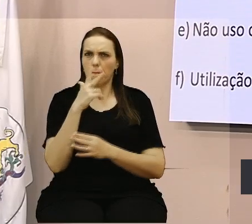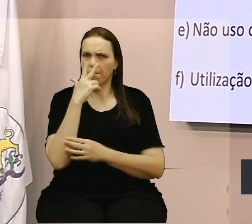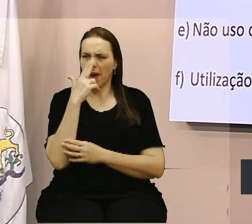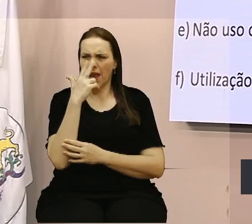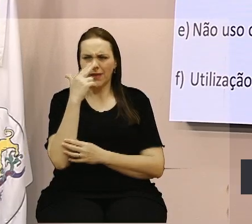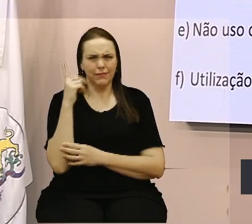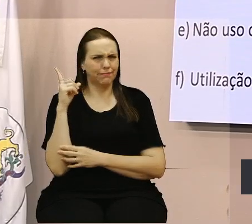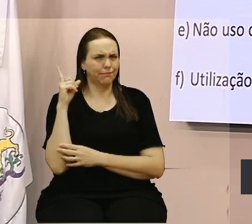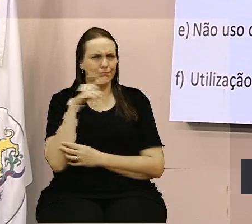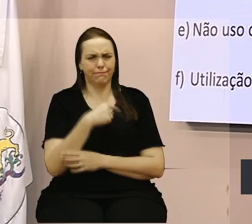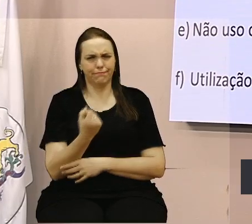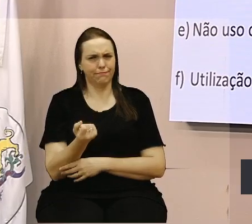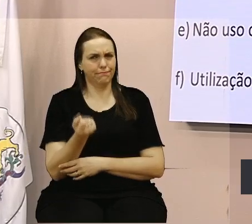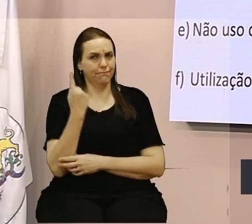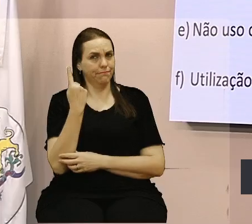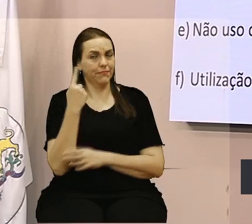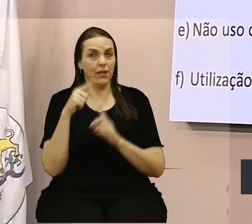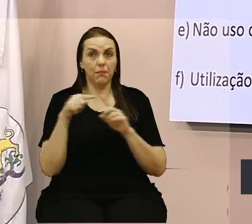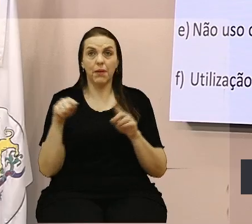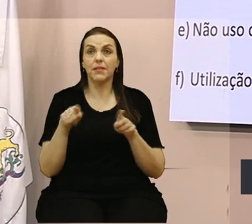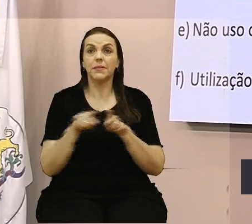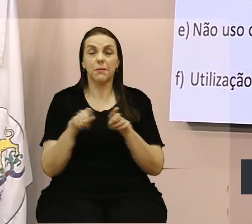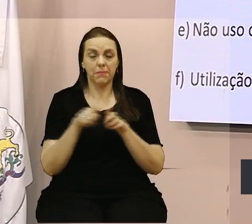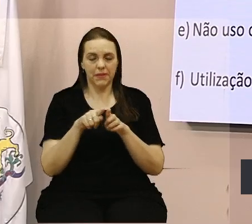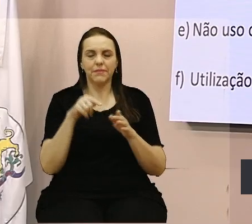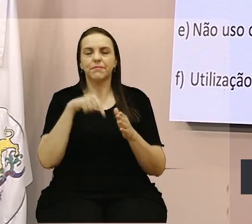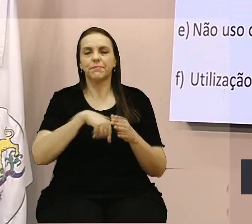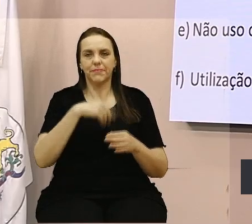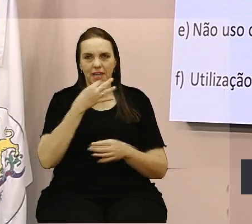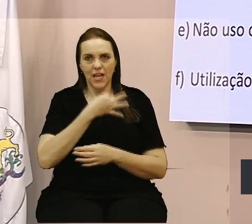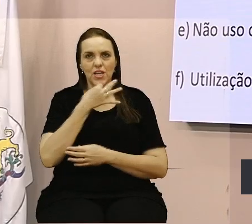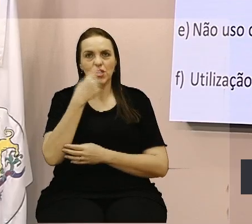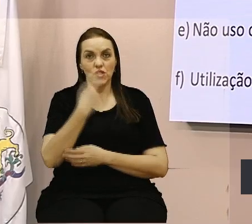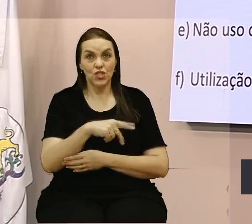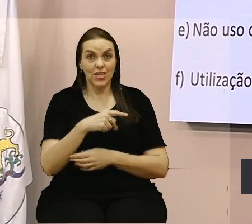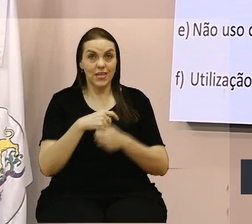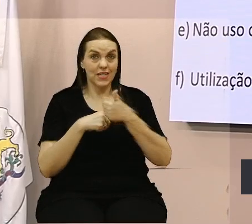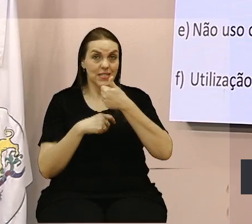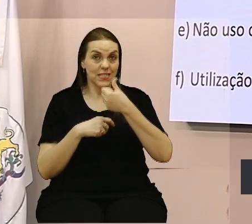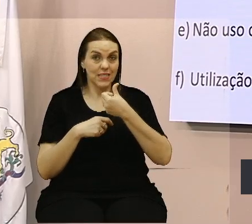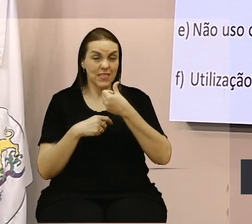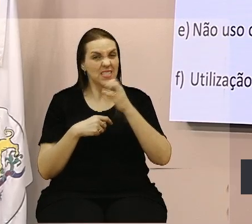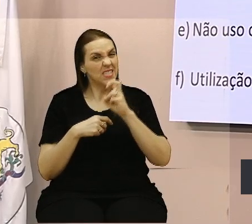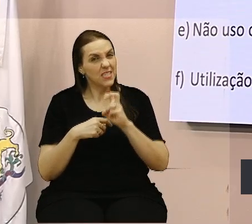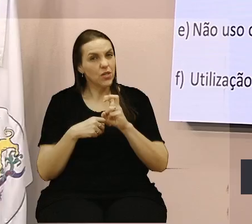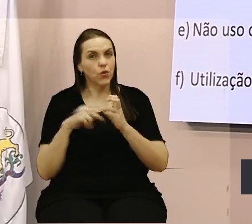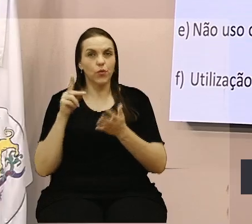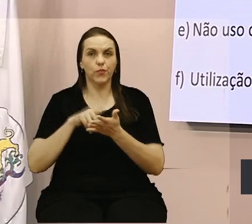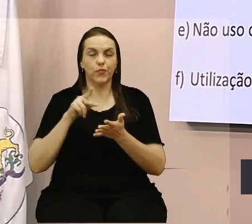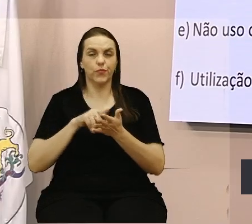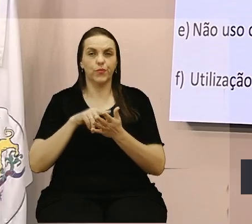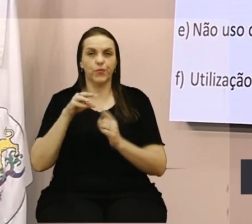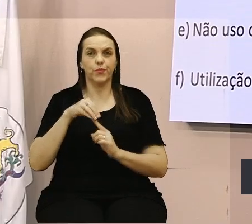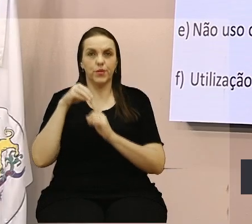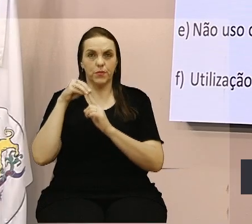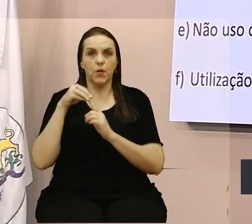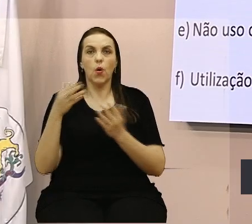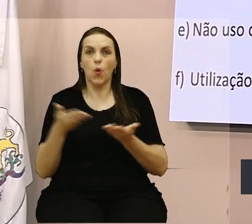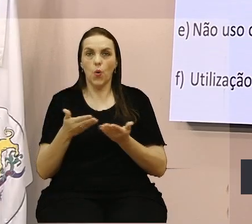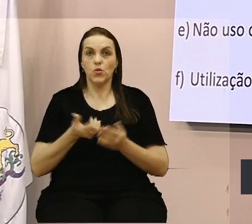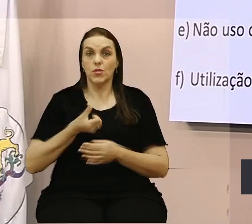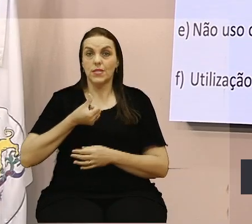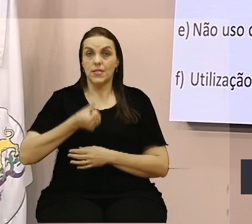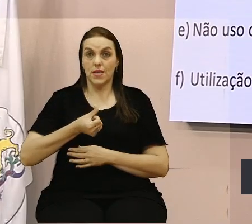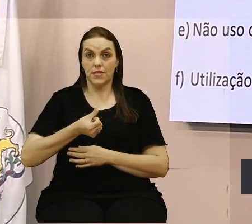né? Mas também contempla Caxias do Sul. Essas 6 seriam 5 causas principais, mas hoje a gente trabalha com